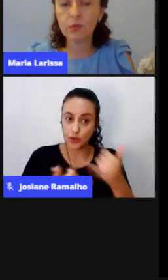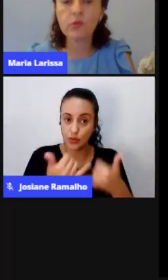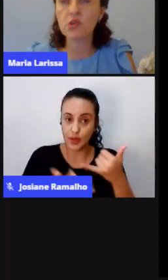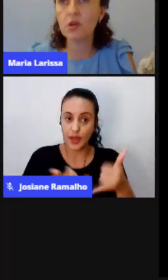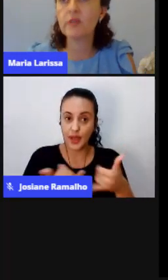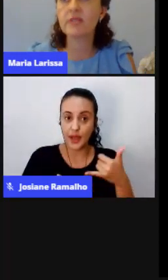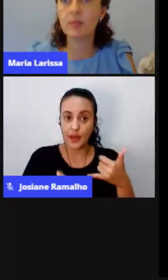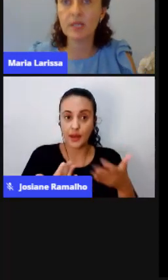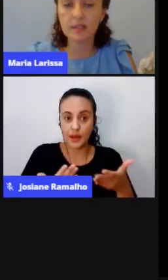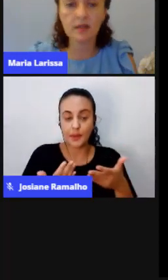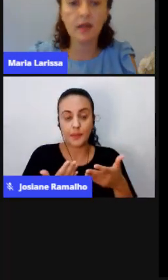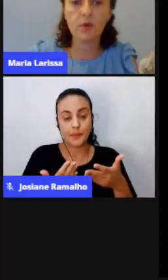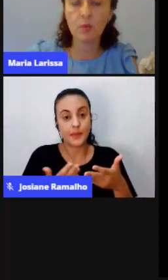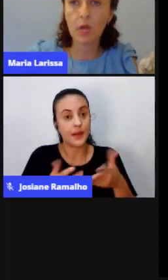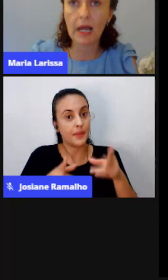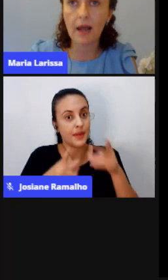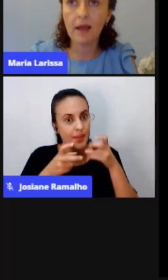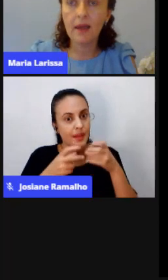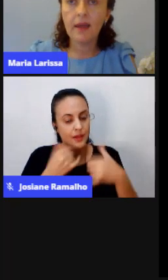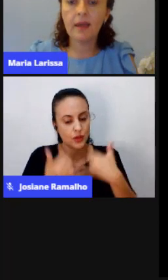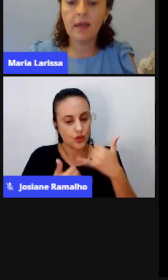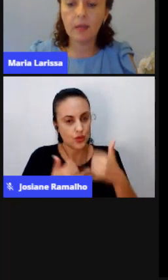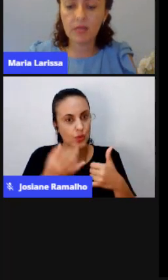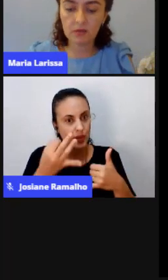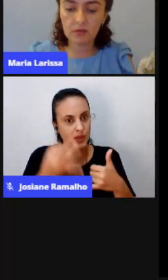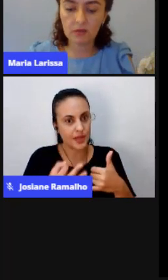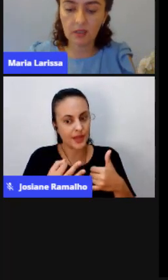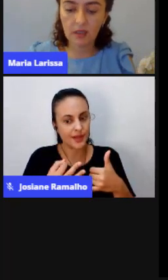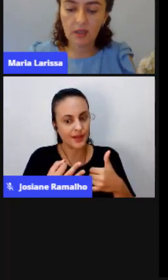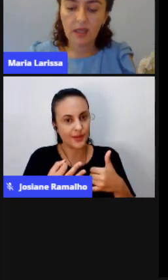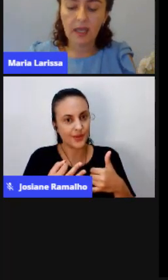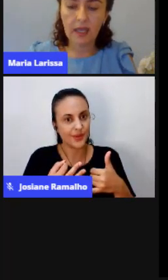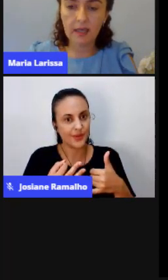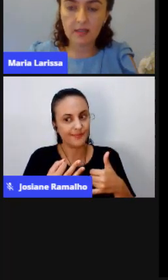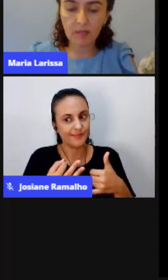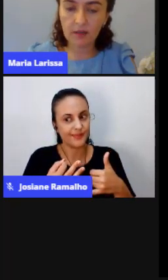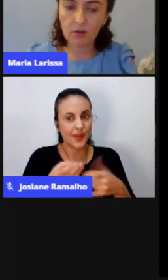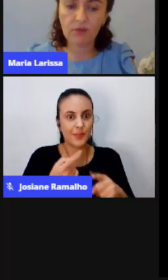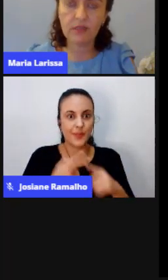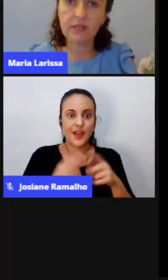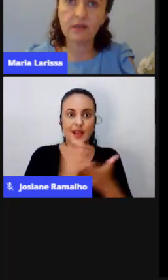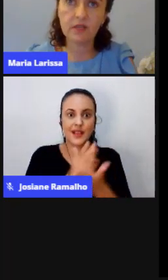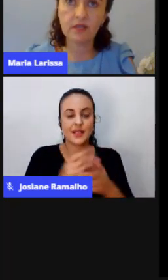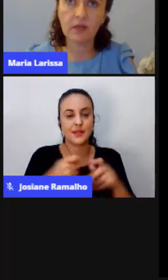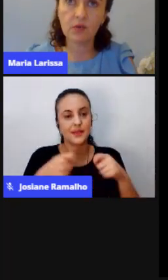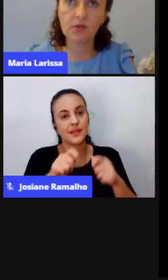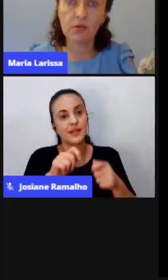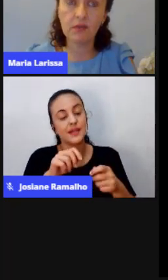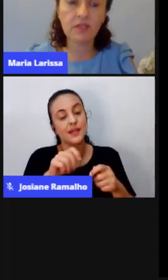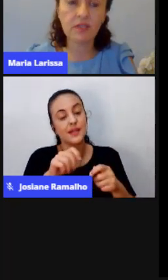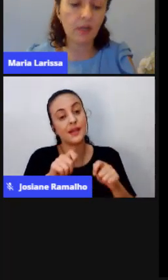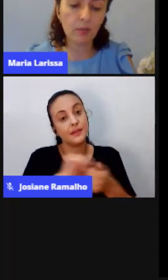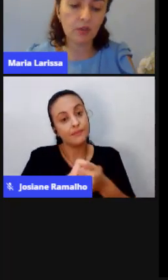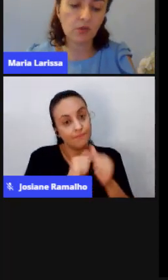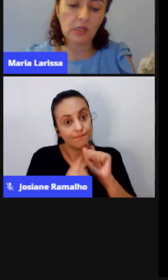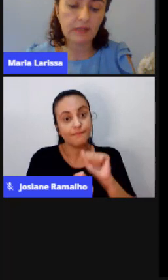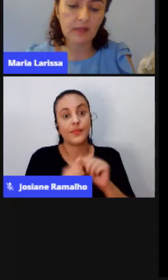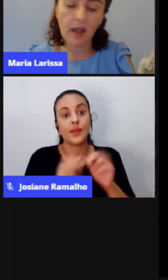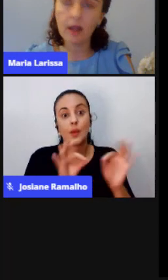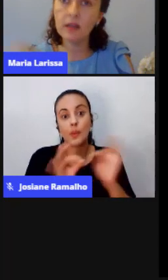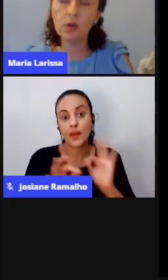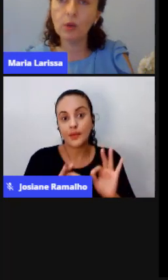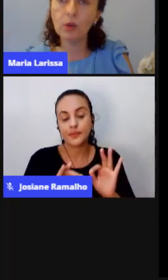vezes não funciona, você precisa reformular. E lembrando que esse material que você vai construir, você vai